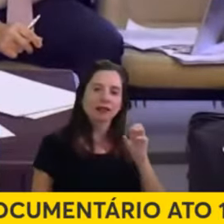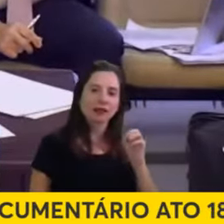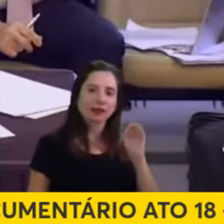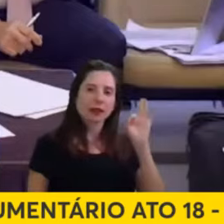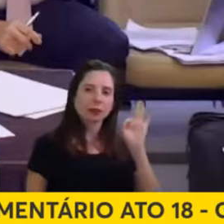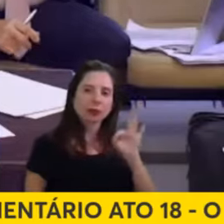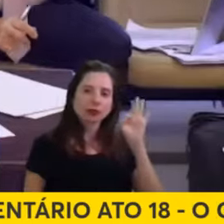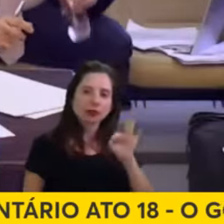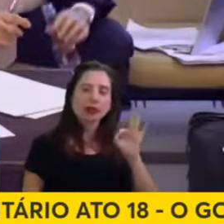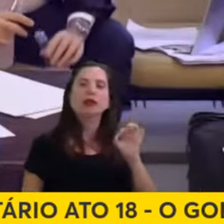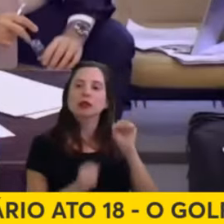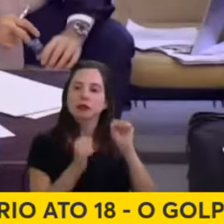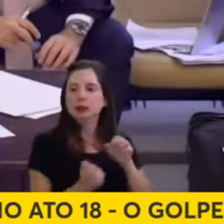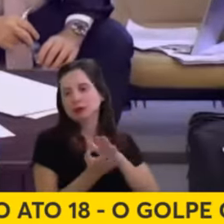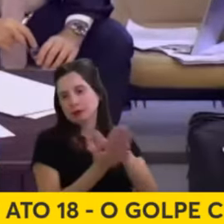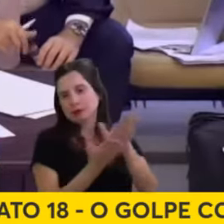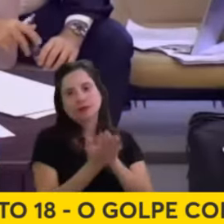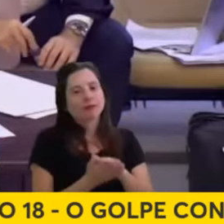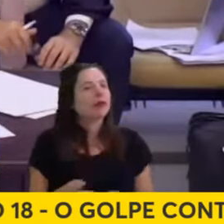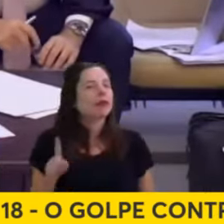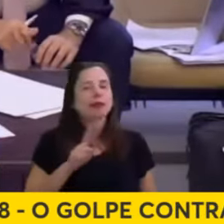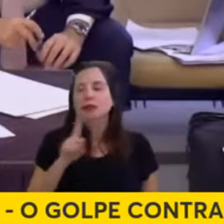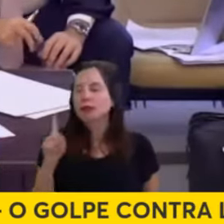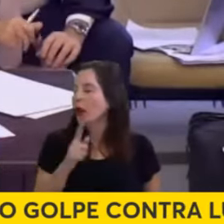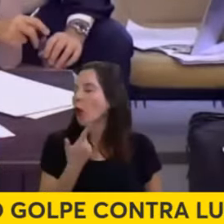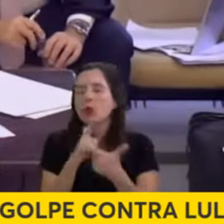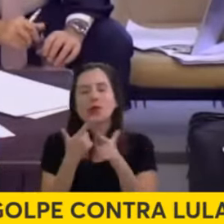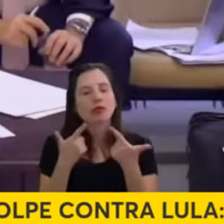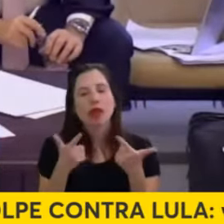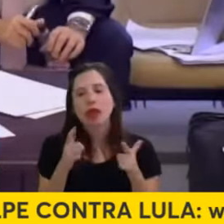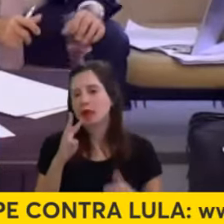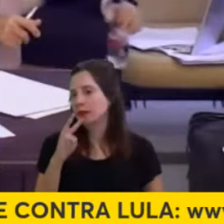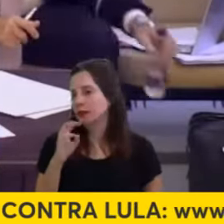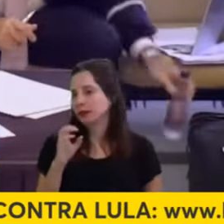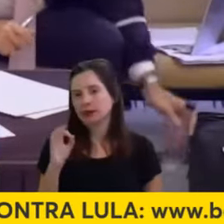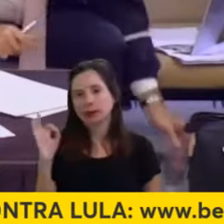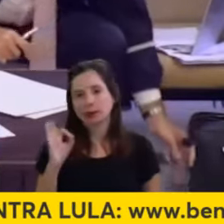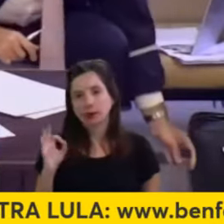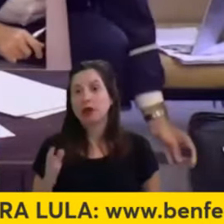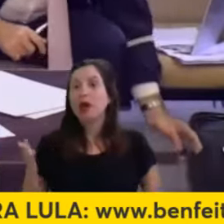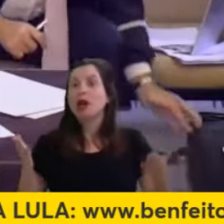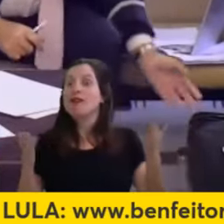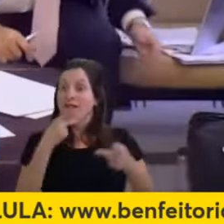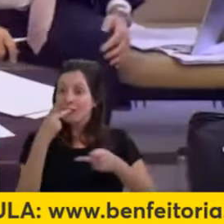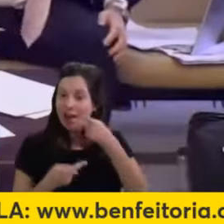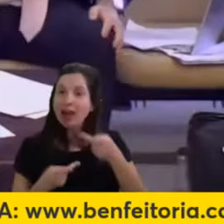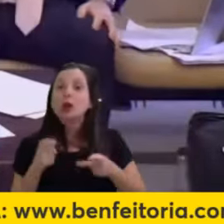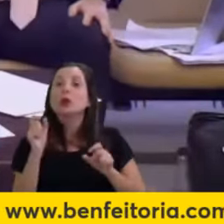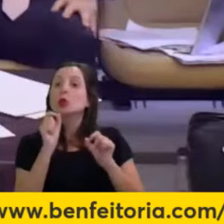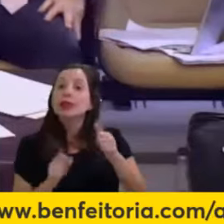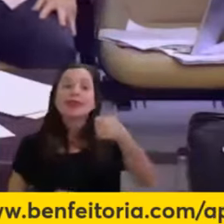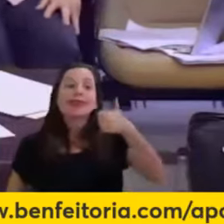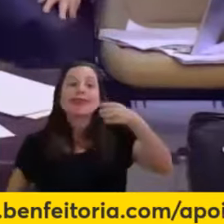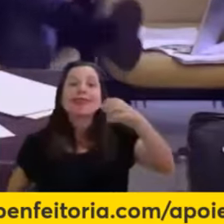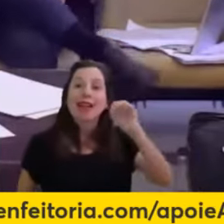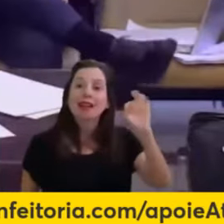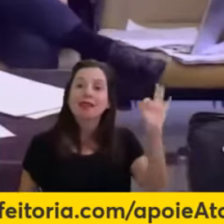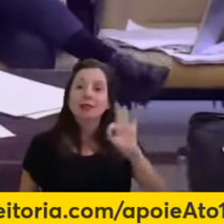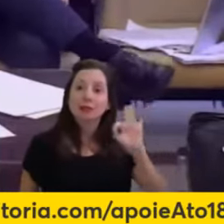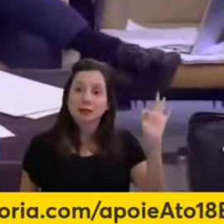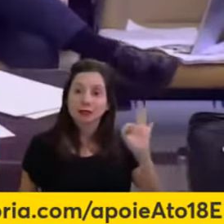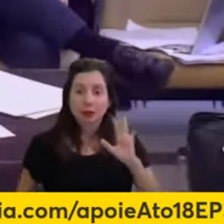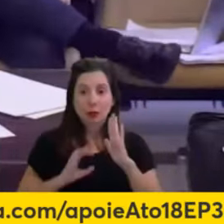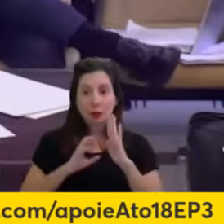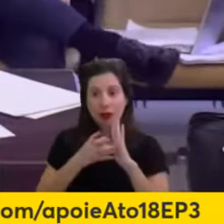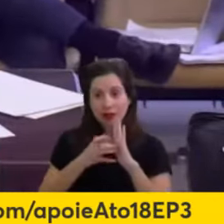gasto na pré-campanha não existe 30% do teto os julgados que existem hoje falam de de 10% o partido dos